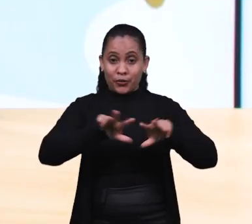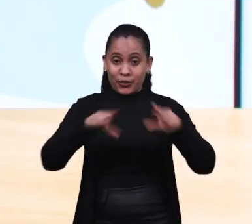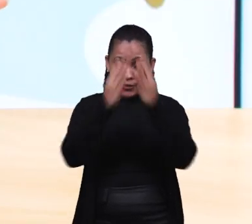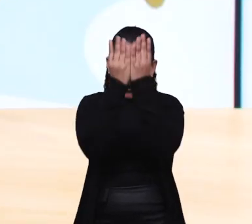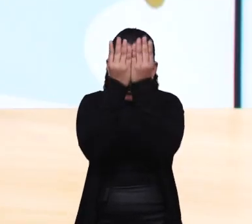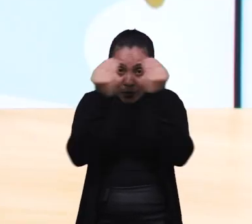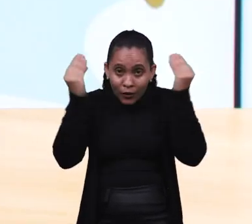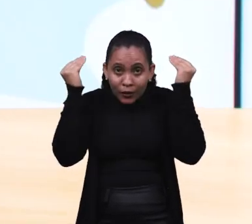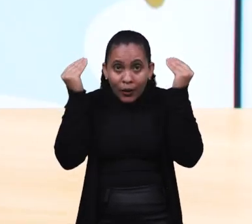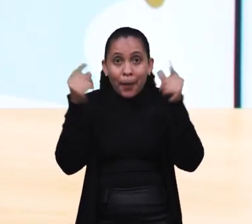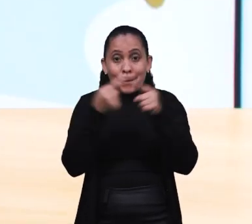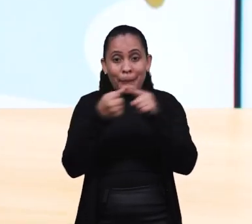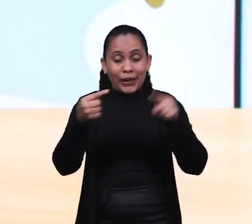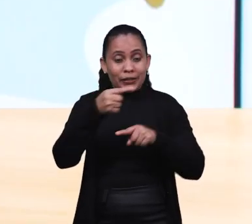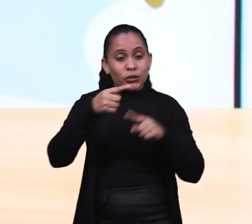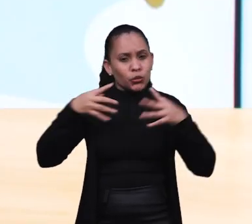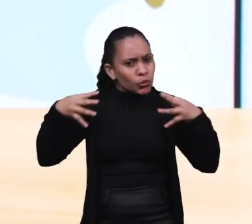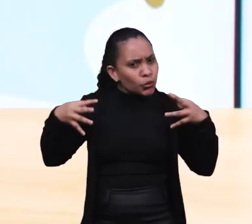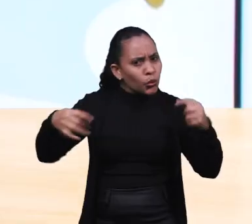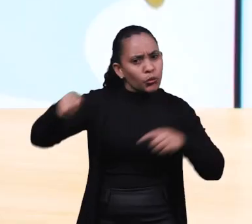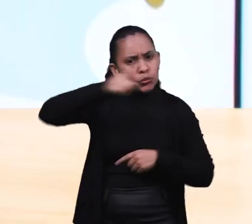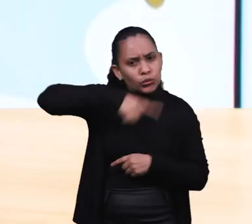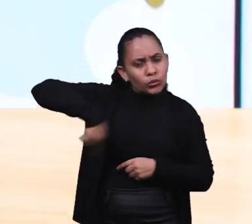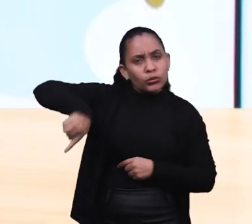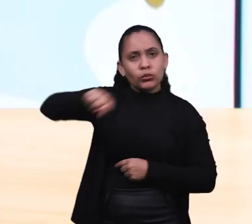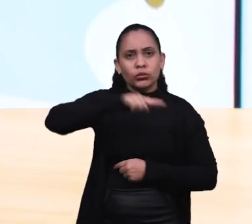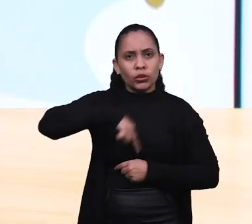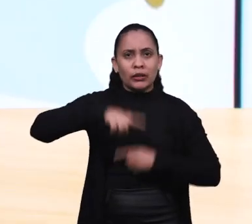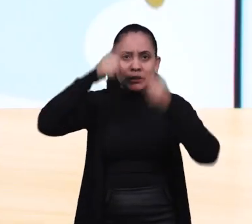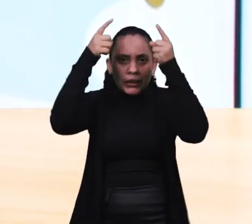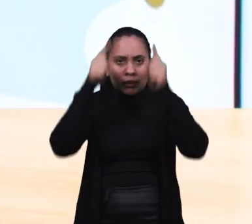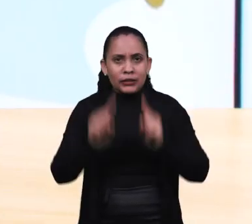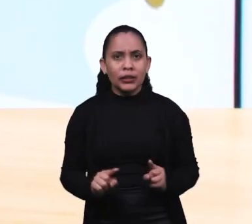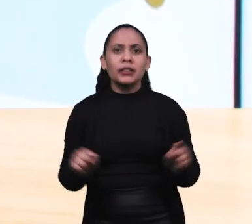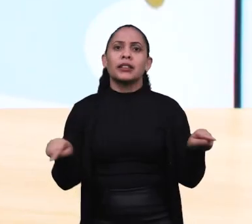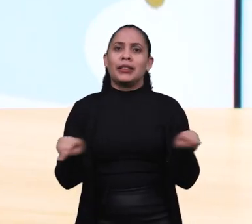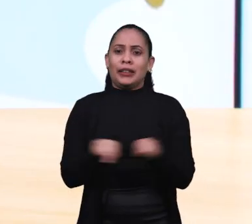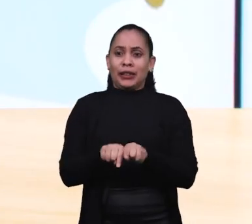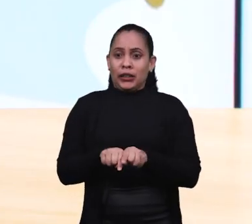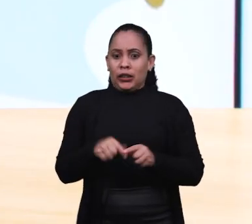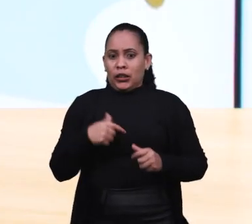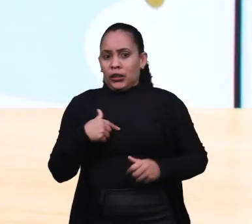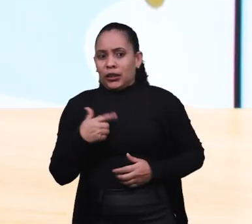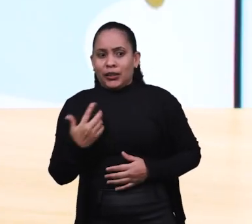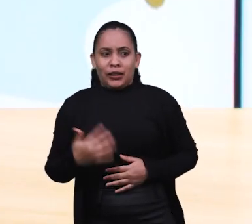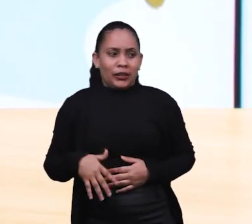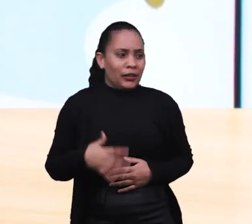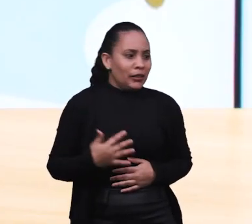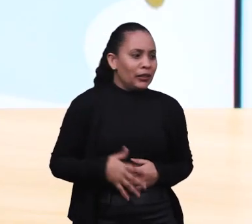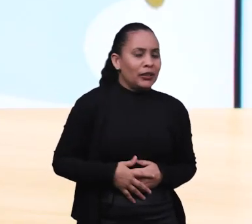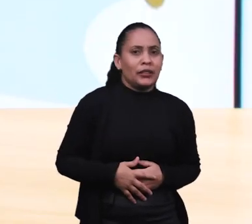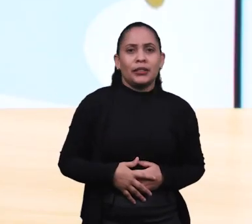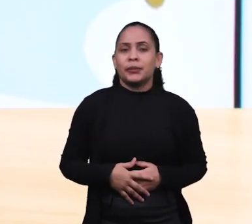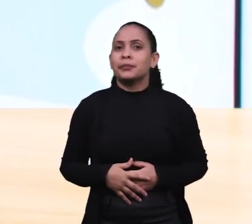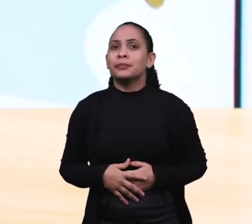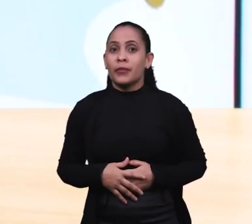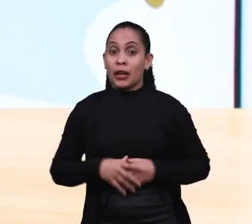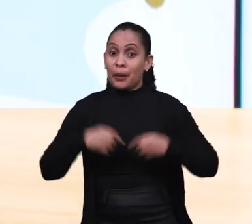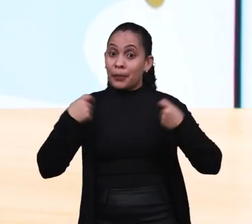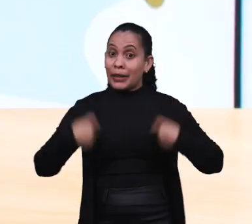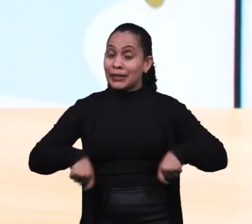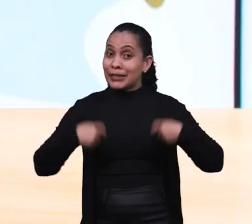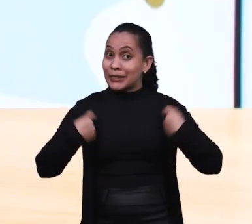TDAH tem outra, mas ambos nós, neurodivergentes, temos essa desestabilização. Então, uma solução é